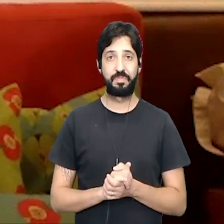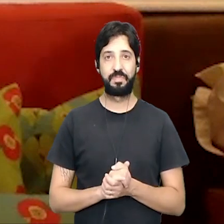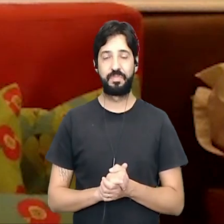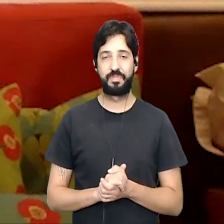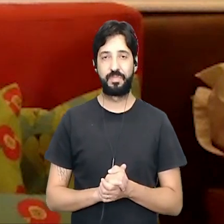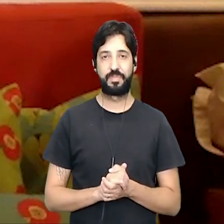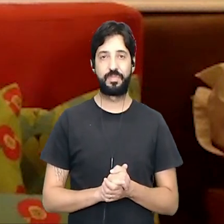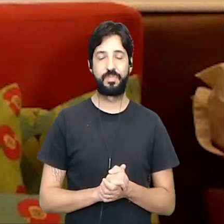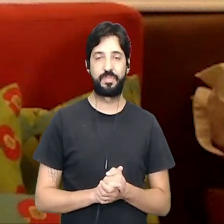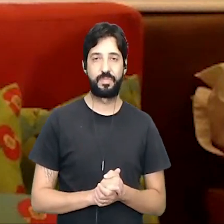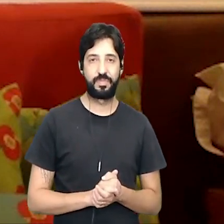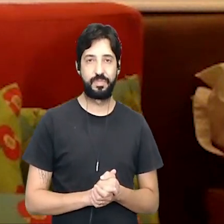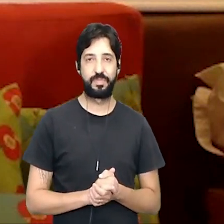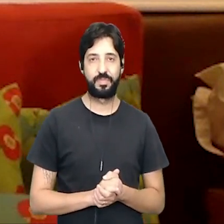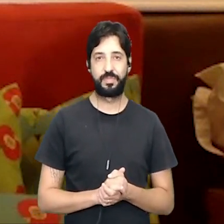provocado?